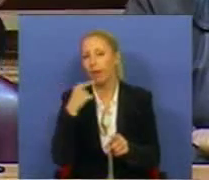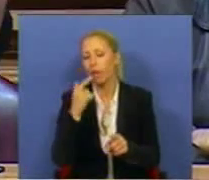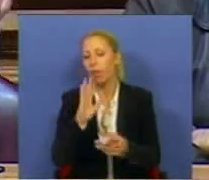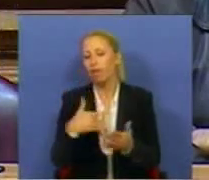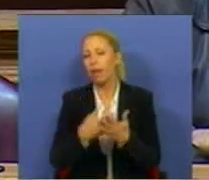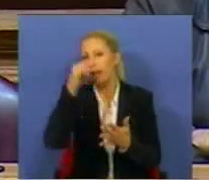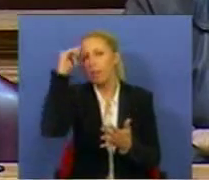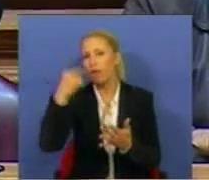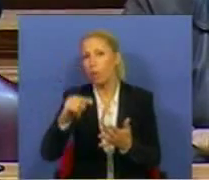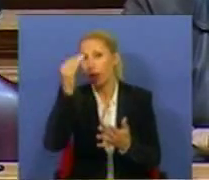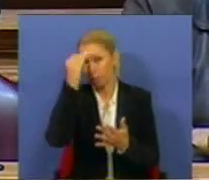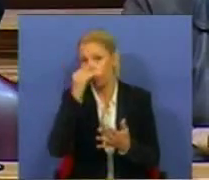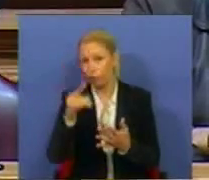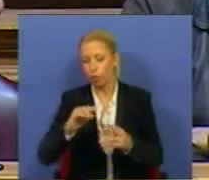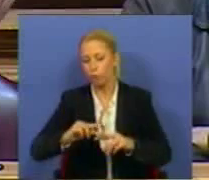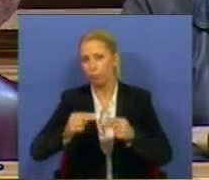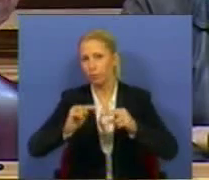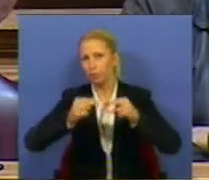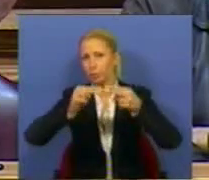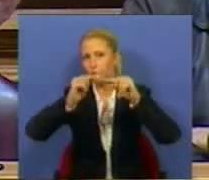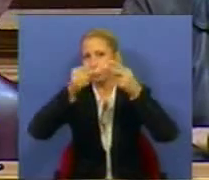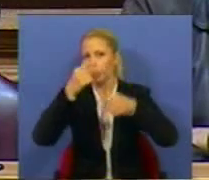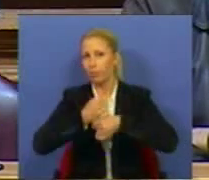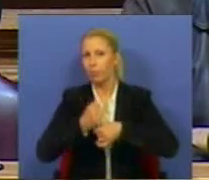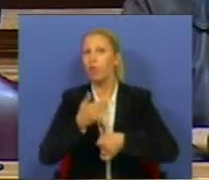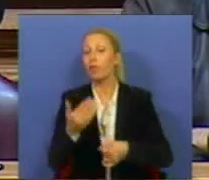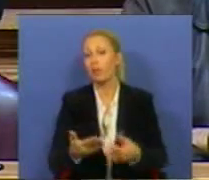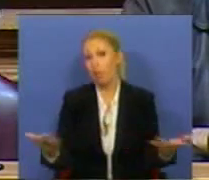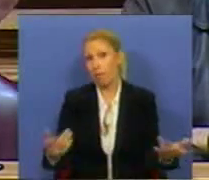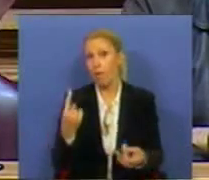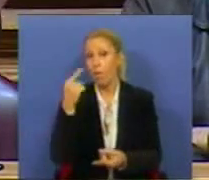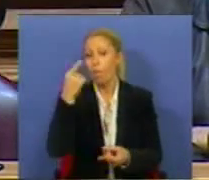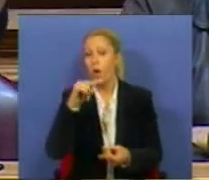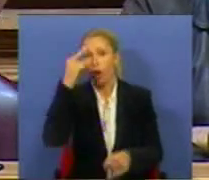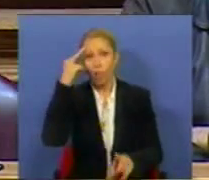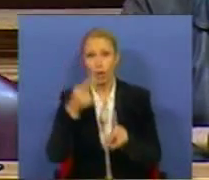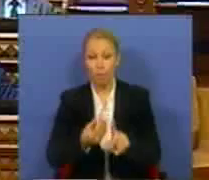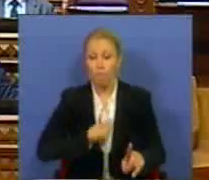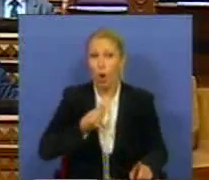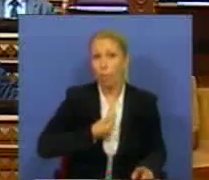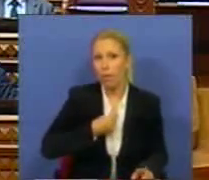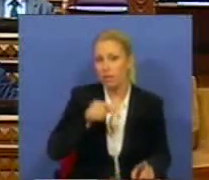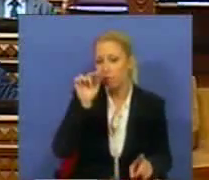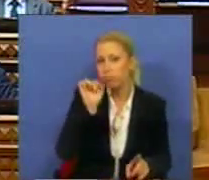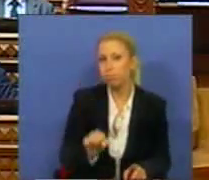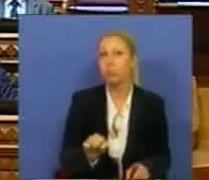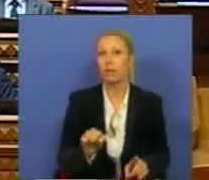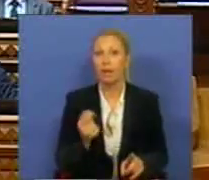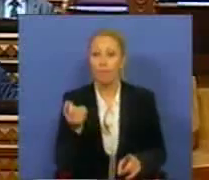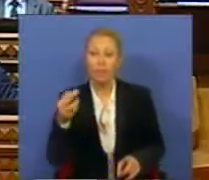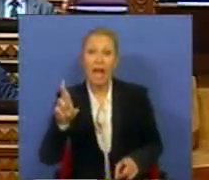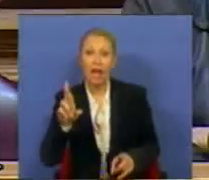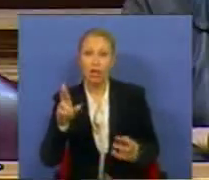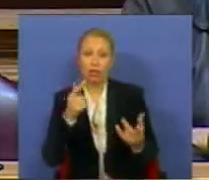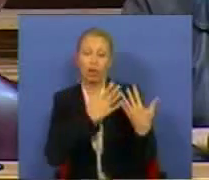na carreira dos professores e, portanto, o único objetivo, a preocupação central dos anteriores responsáveis do Ministério da